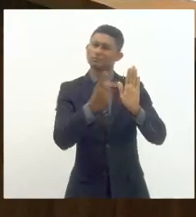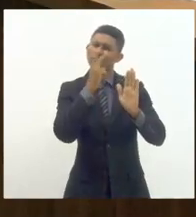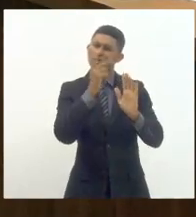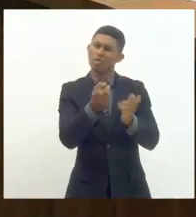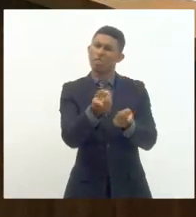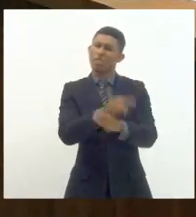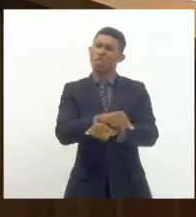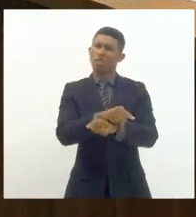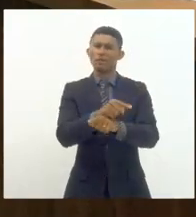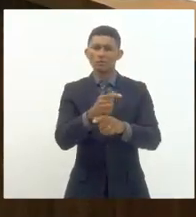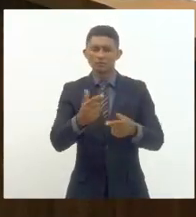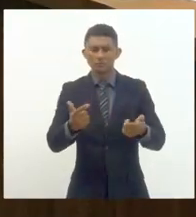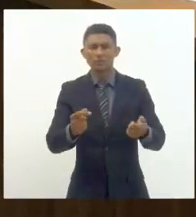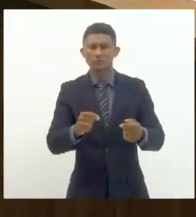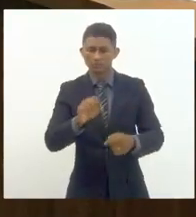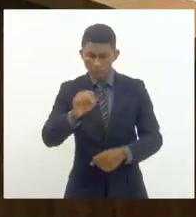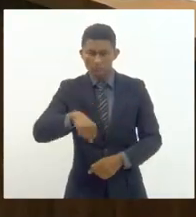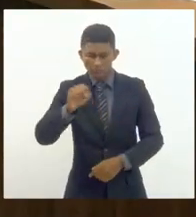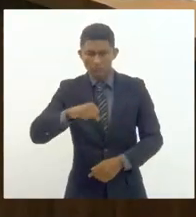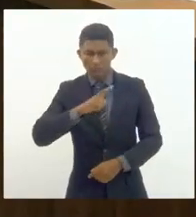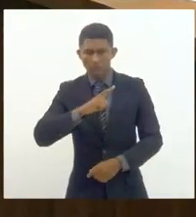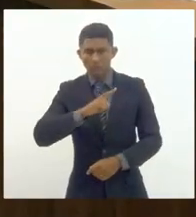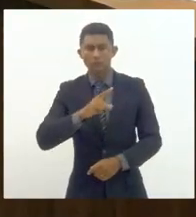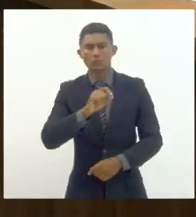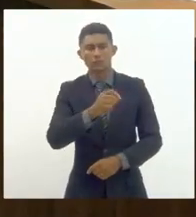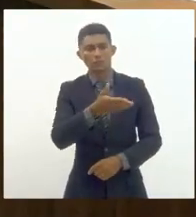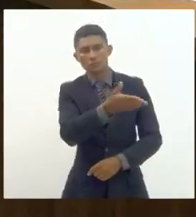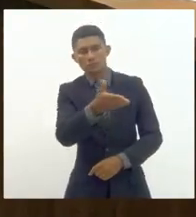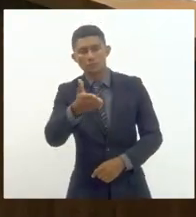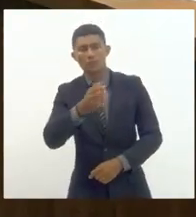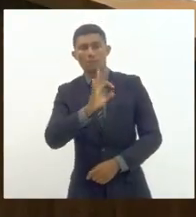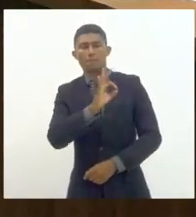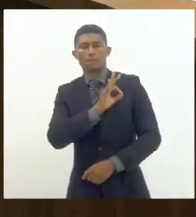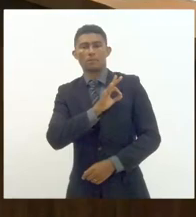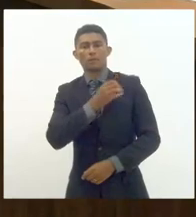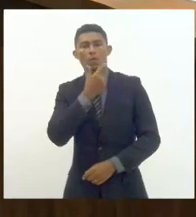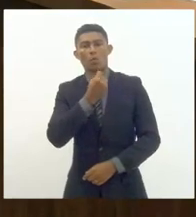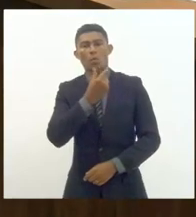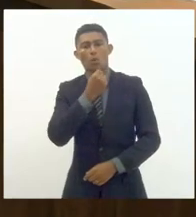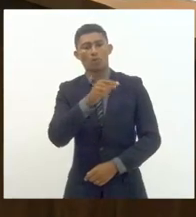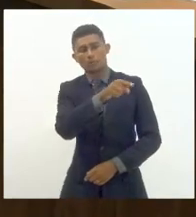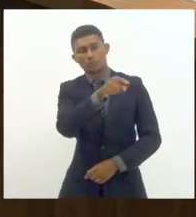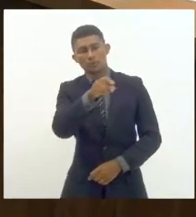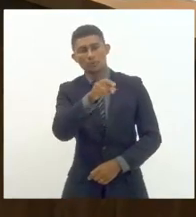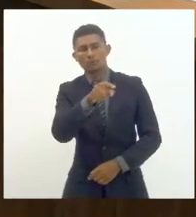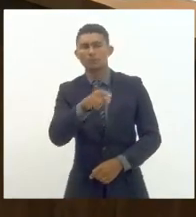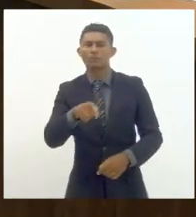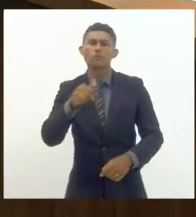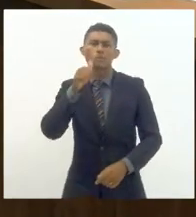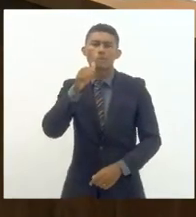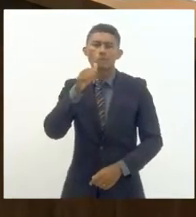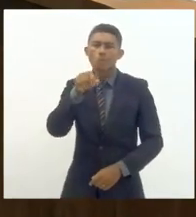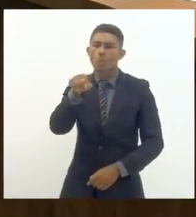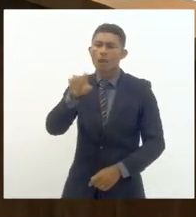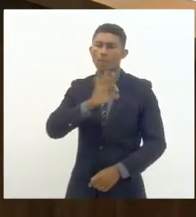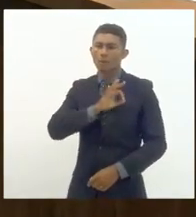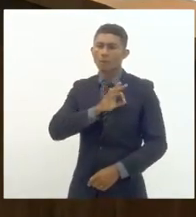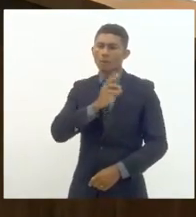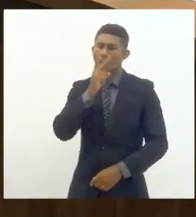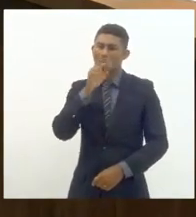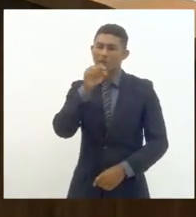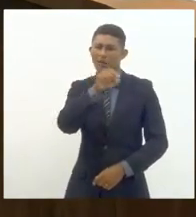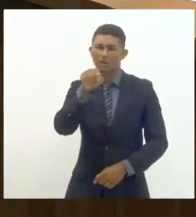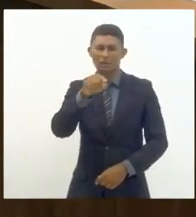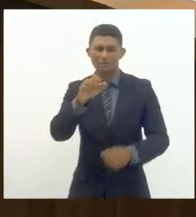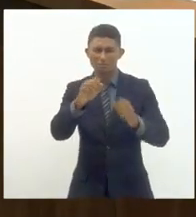enfermeira Rejane, no que tange a aposentadoria dos policiais homens, das policiais mulheres. Então, nesse